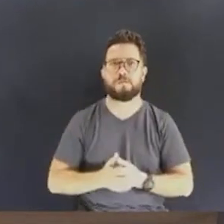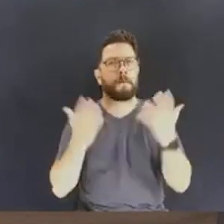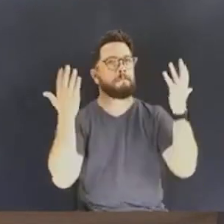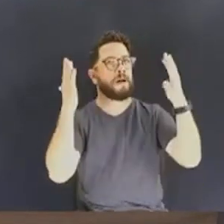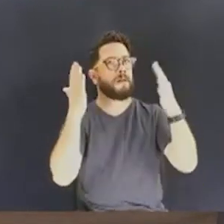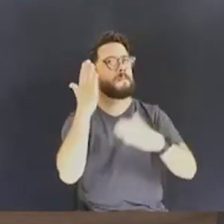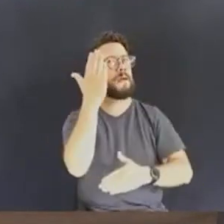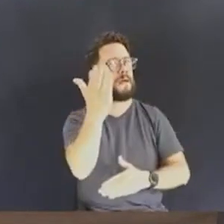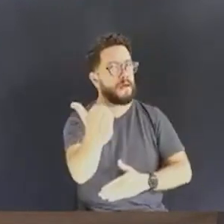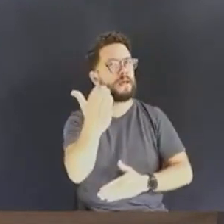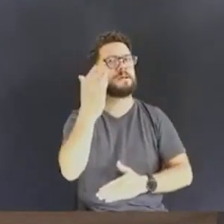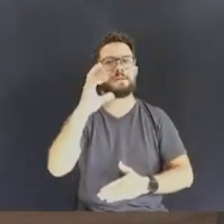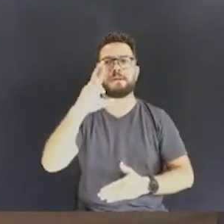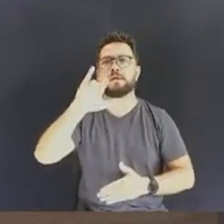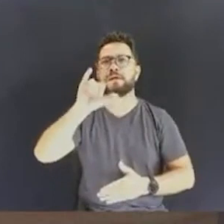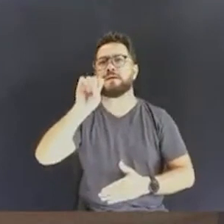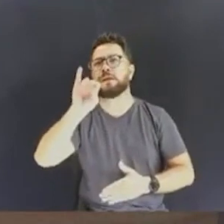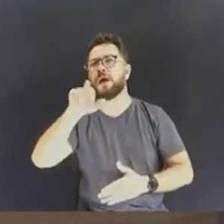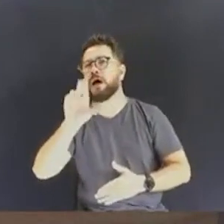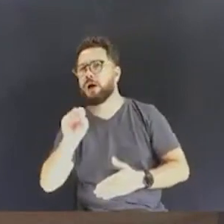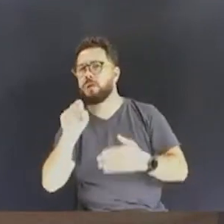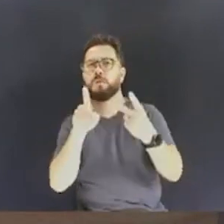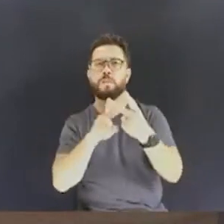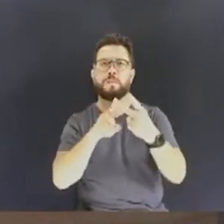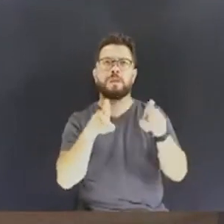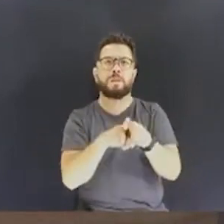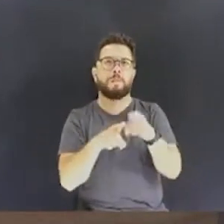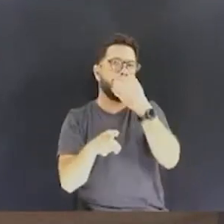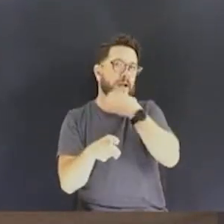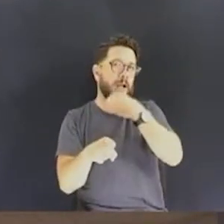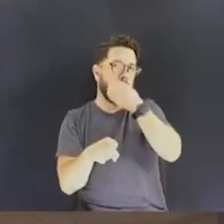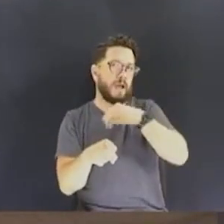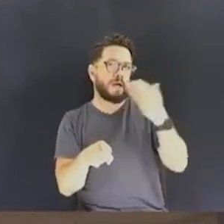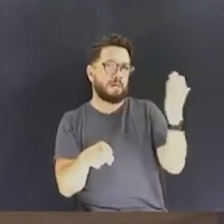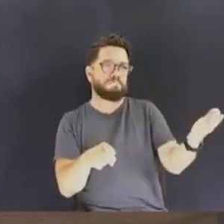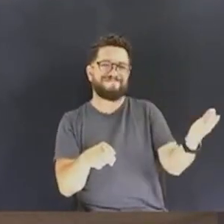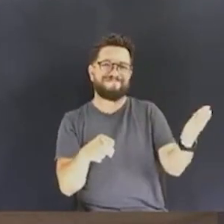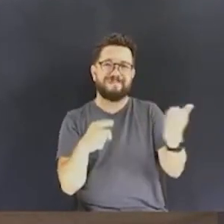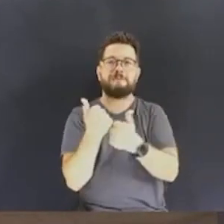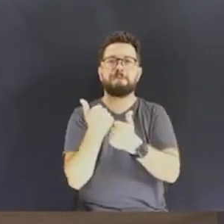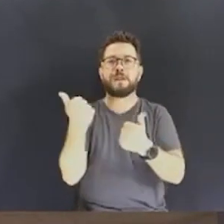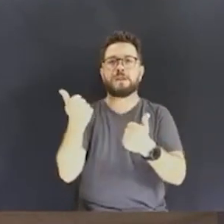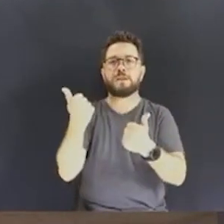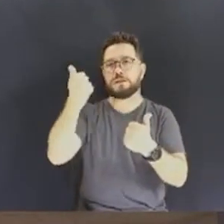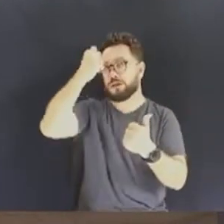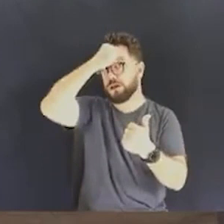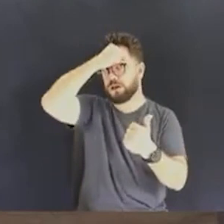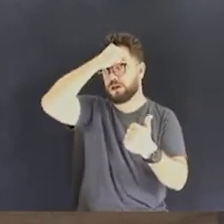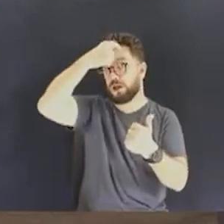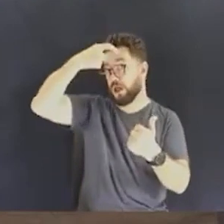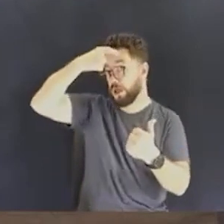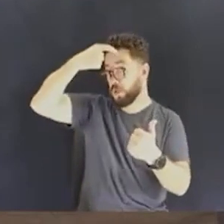parabéns a todos os servidores, e parabéns ao nosso prefeito Rafael Greca e ao nosso vice-prefeito Eduardo Pimentel pela escolha dessa